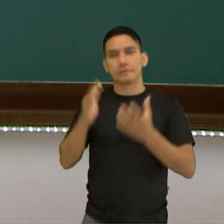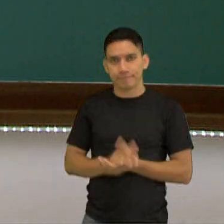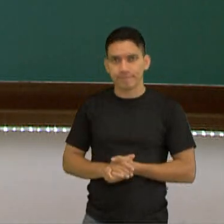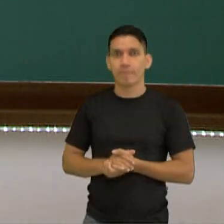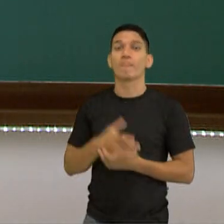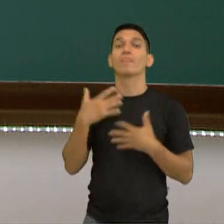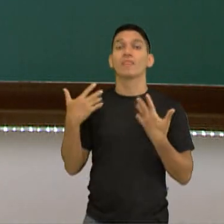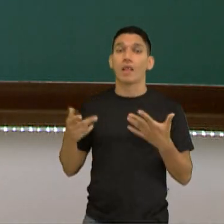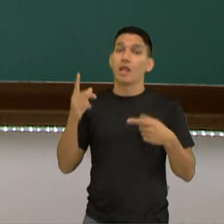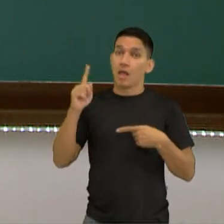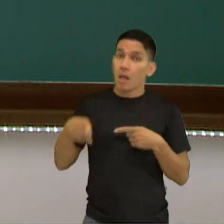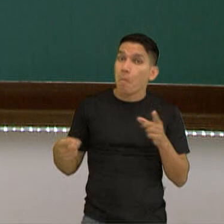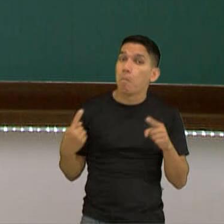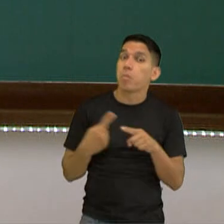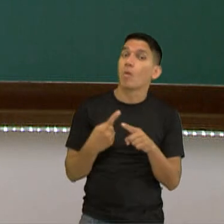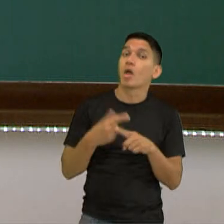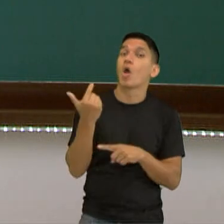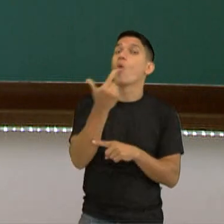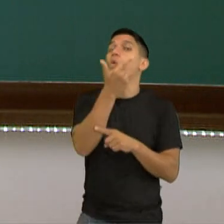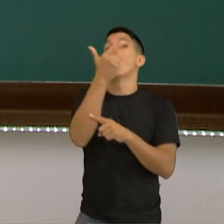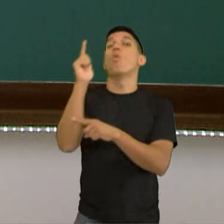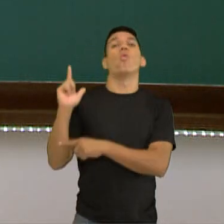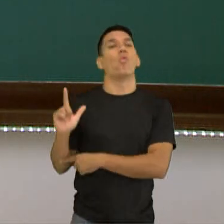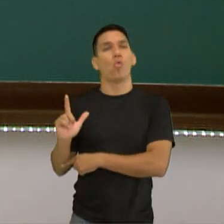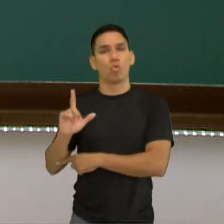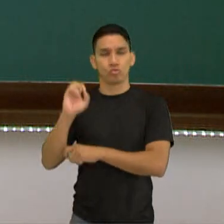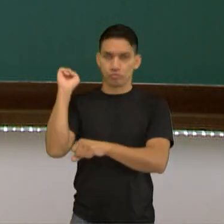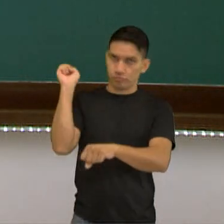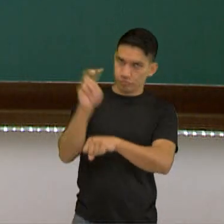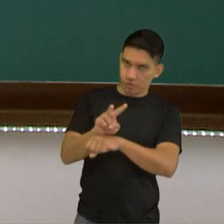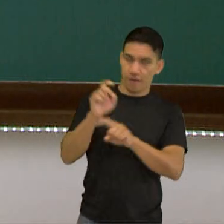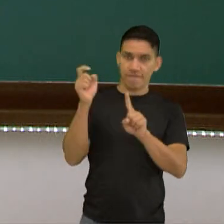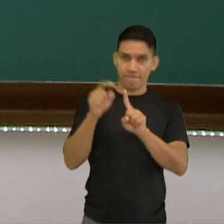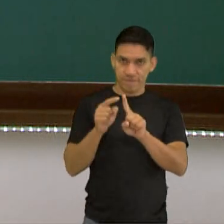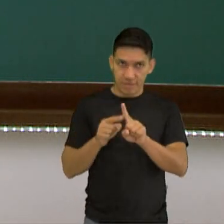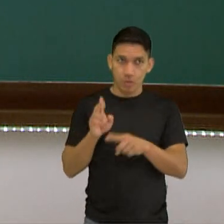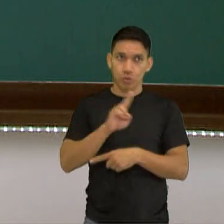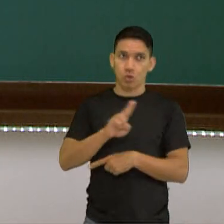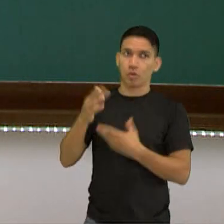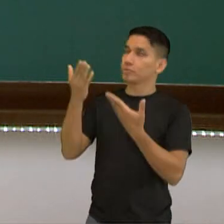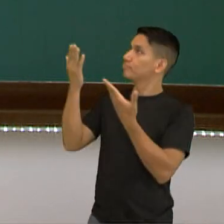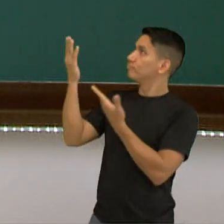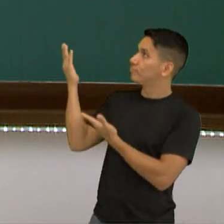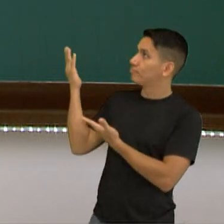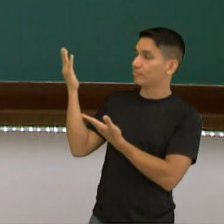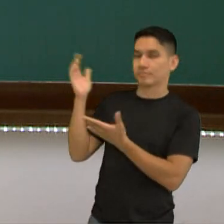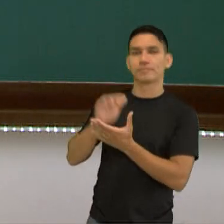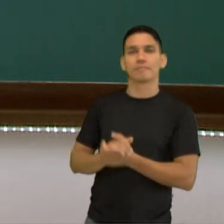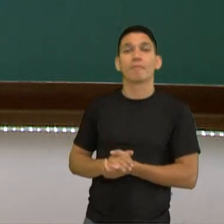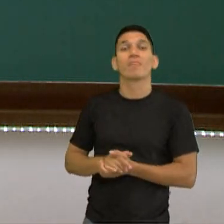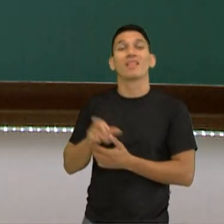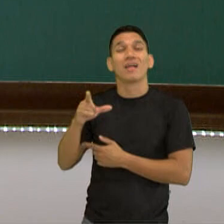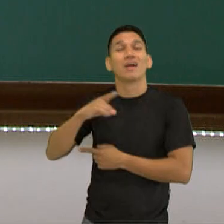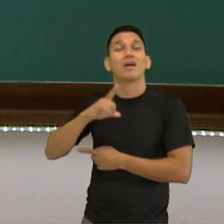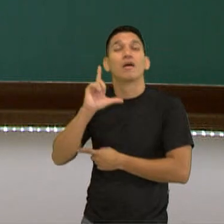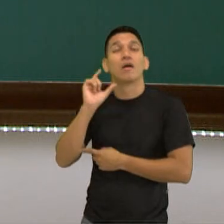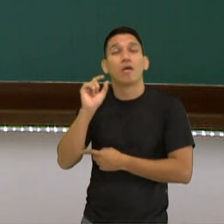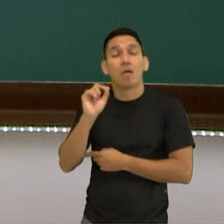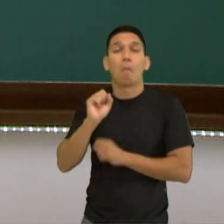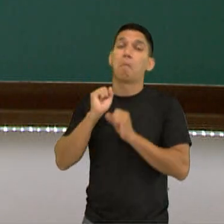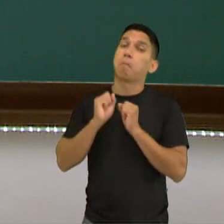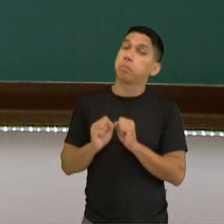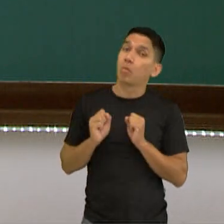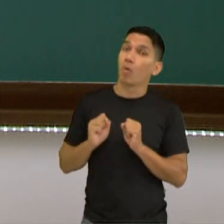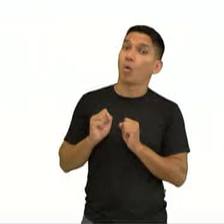por um outro organismo, né, por um outro vírus, Rabidrovide, que ele também